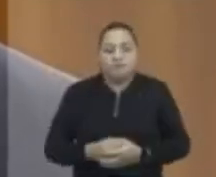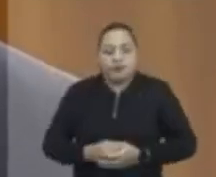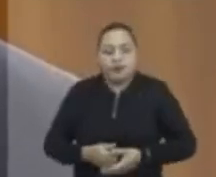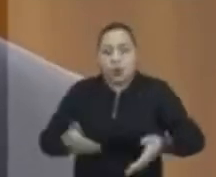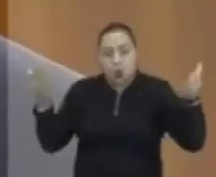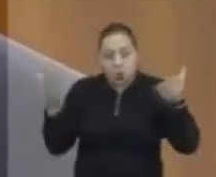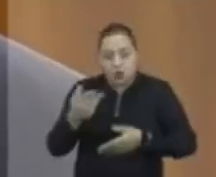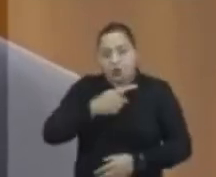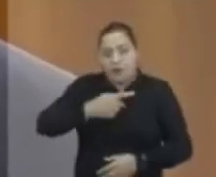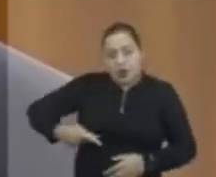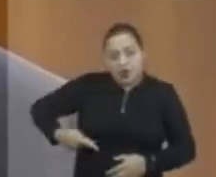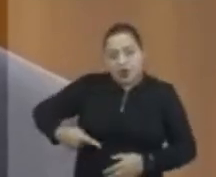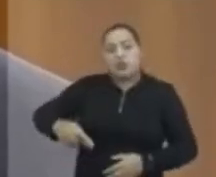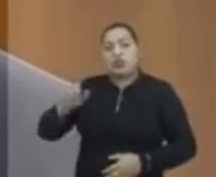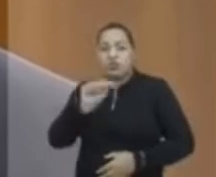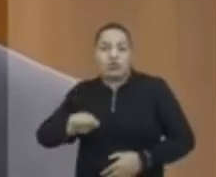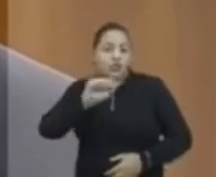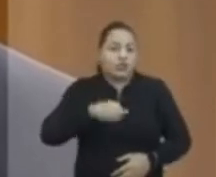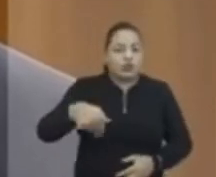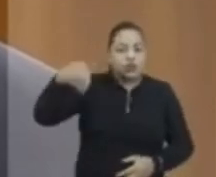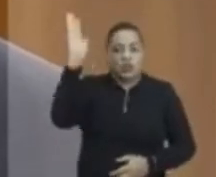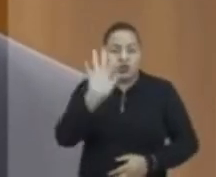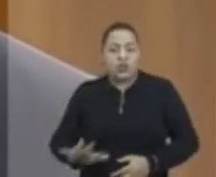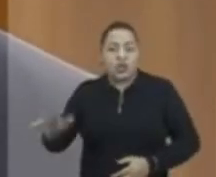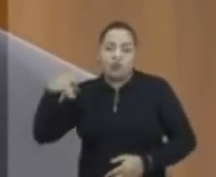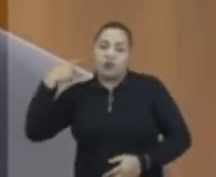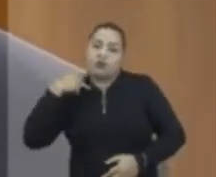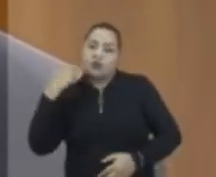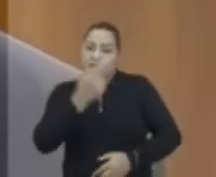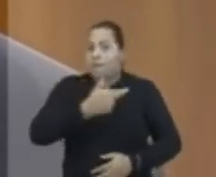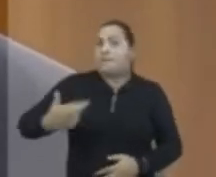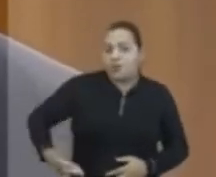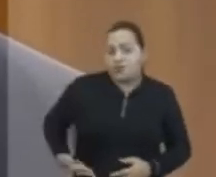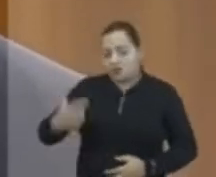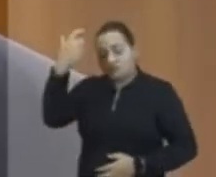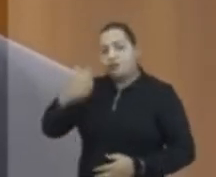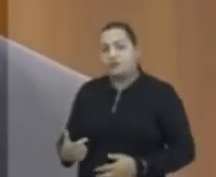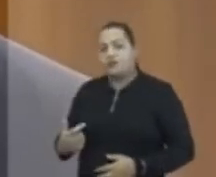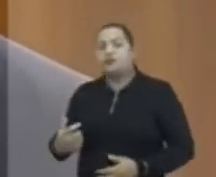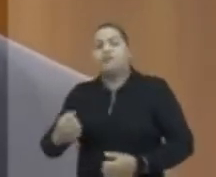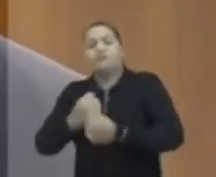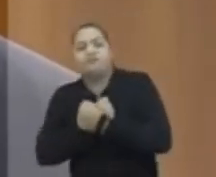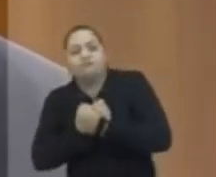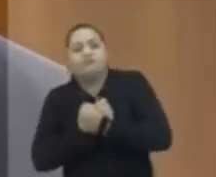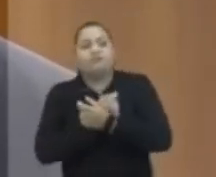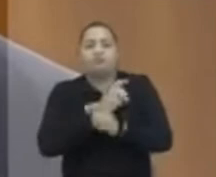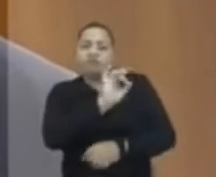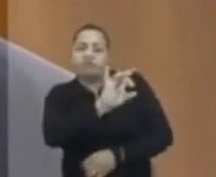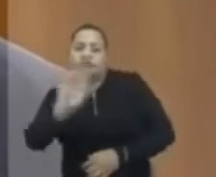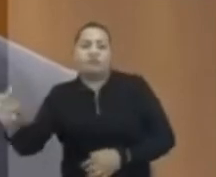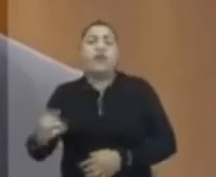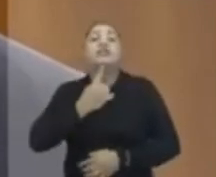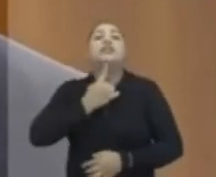condição de presidente da Associação Nacional dos Procuradores da República, venho abraçar a cada uma e a cada um e desejar que seja apenas